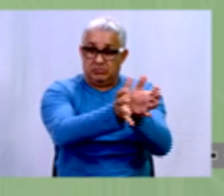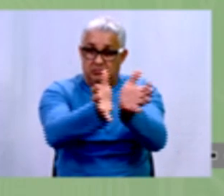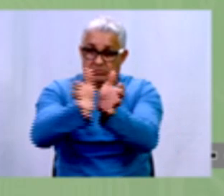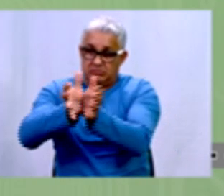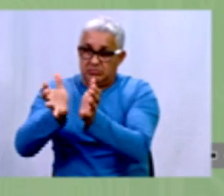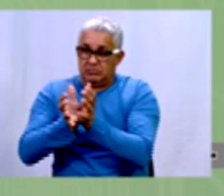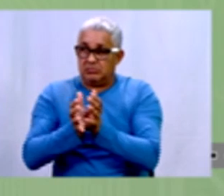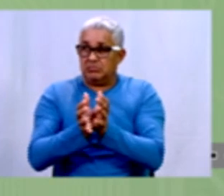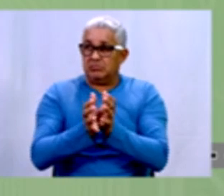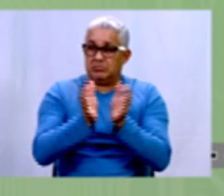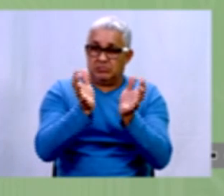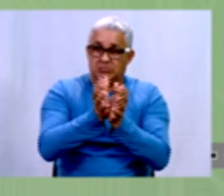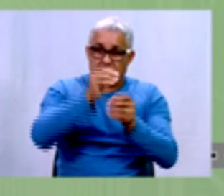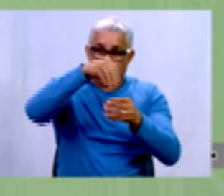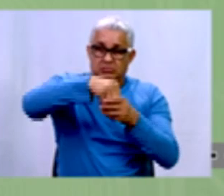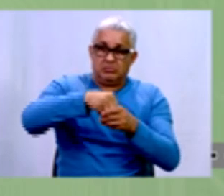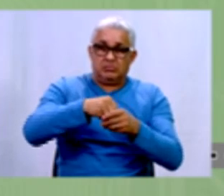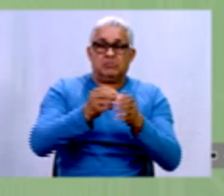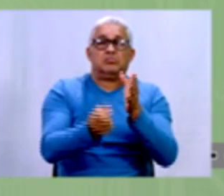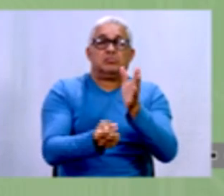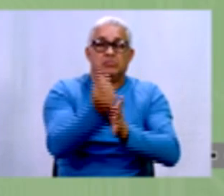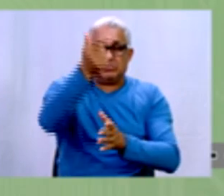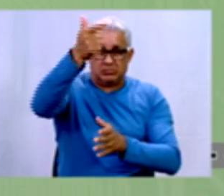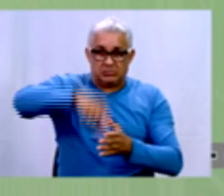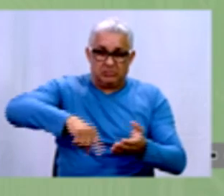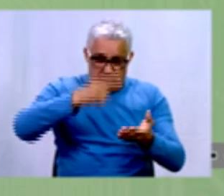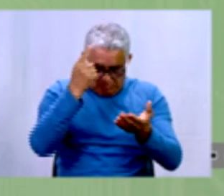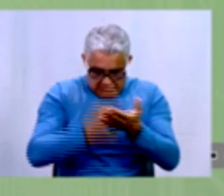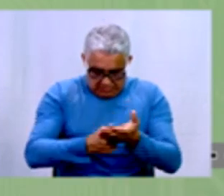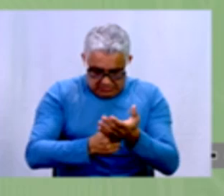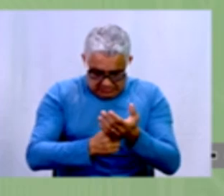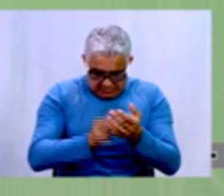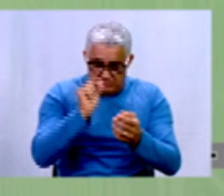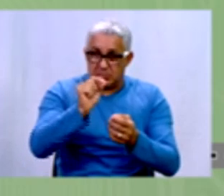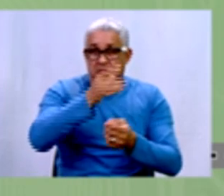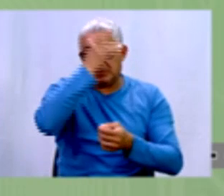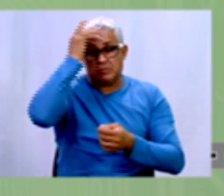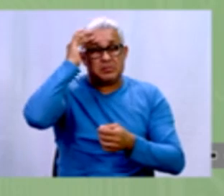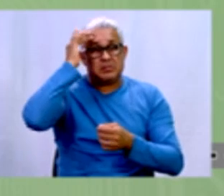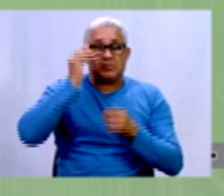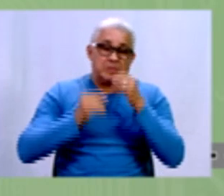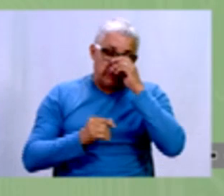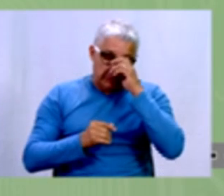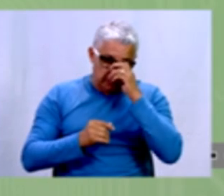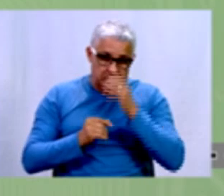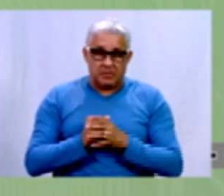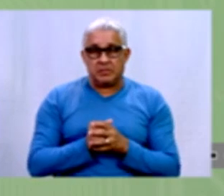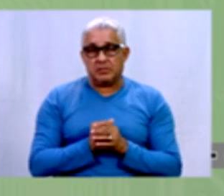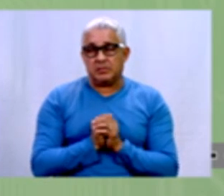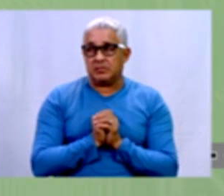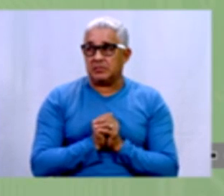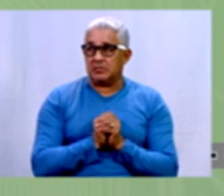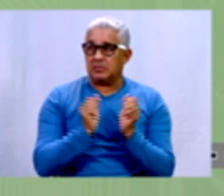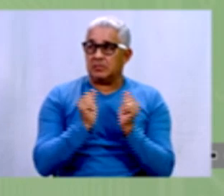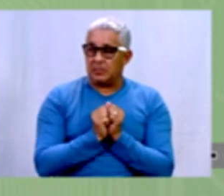questão, criar novamente um comprometimento das pessoas com